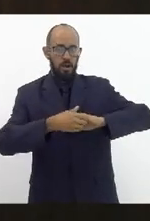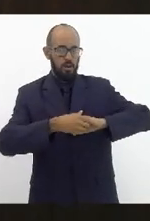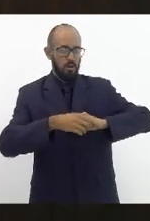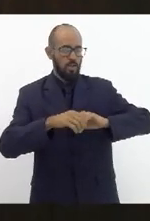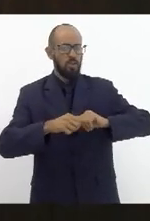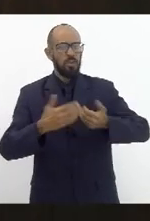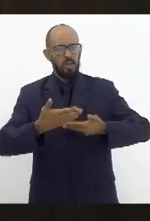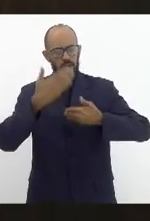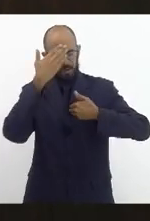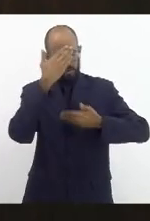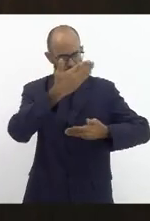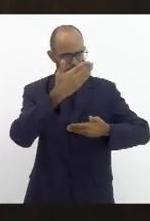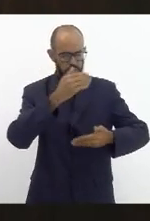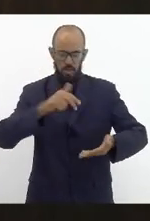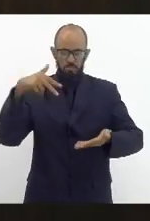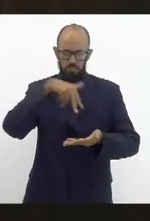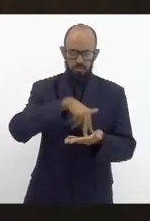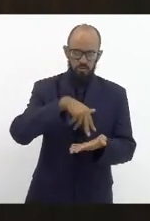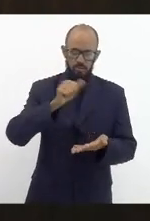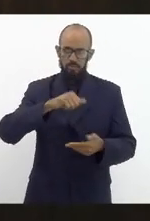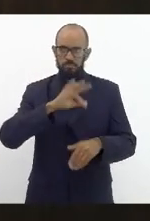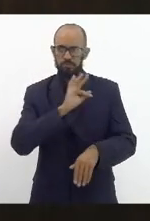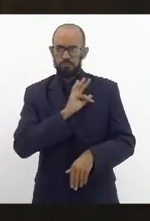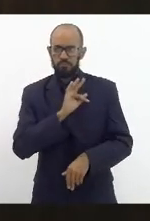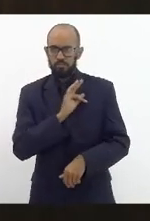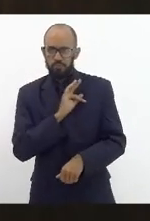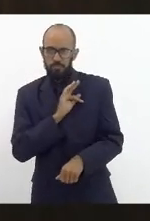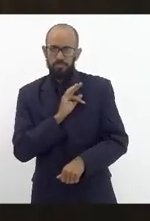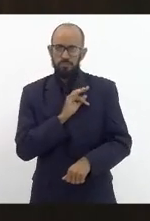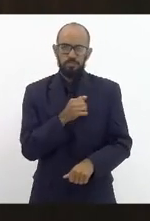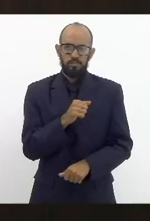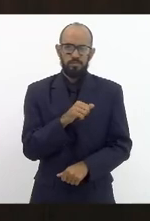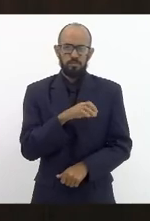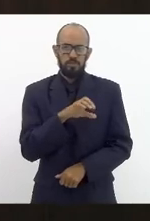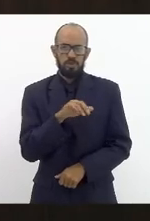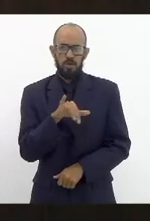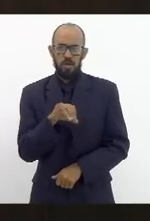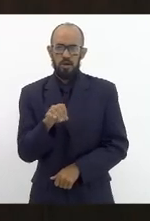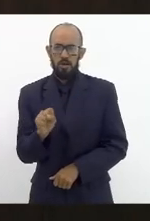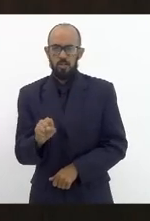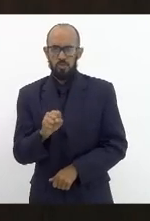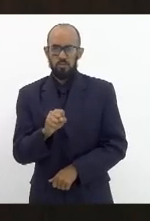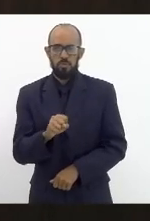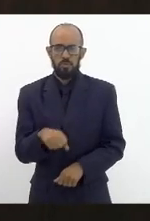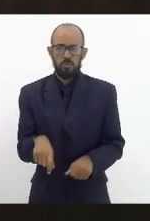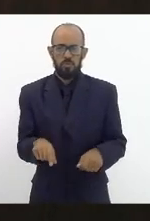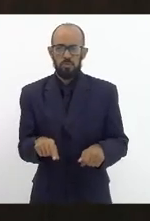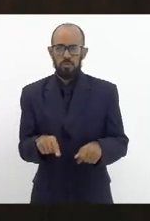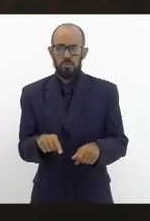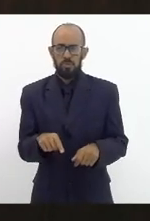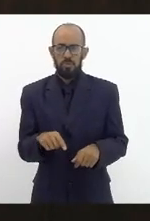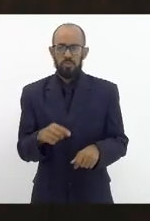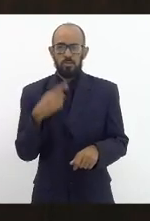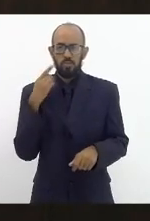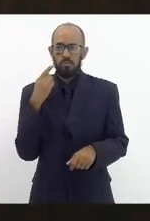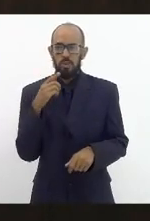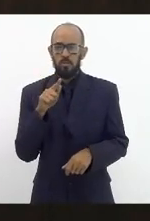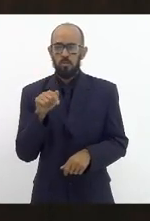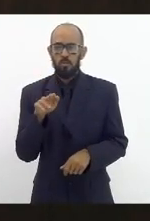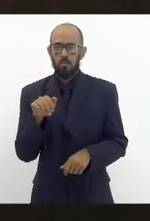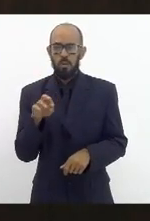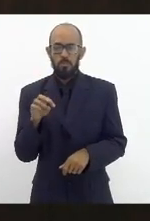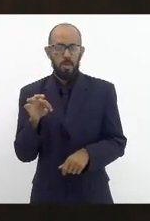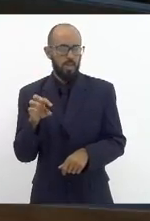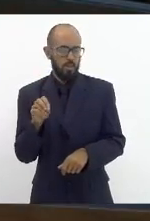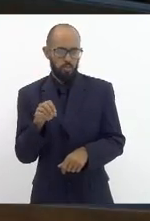cumprimentar em primeiro lugar os deputados, deputada Marta Rocha, deputado Carlos Augusto, deputado Galberto, você tinha citado, ele está aí, não? Vai estar chegando.